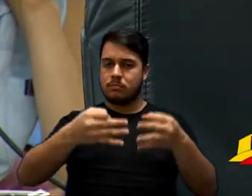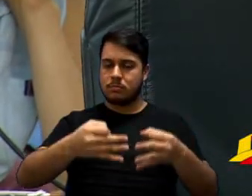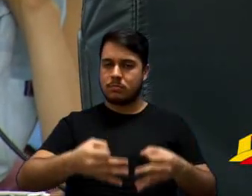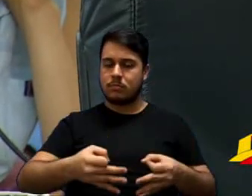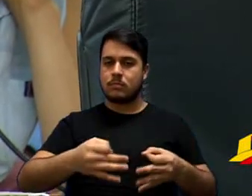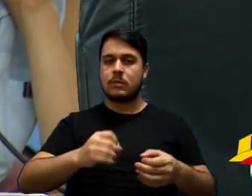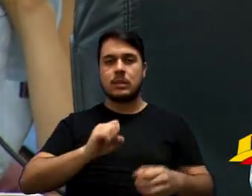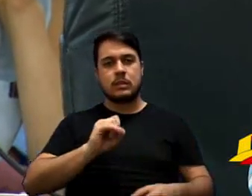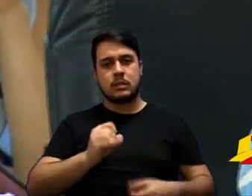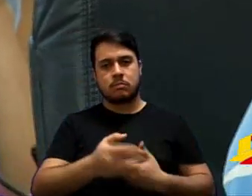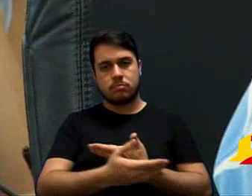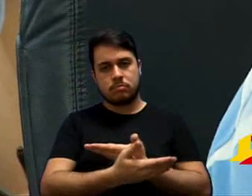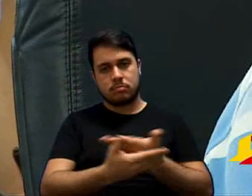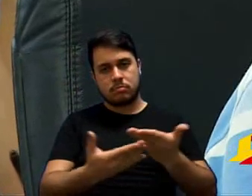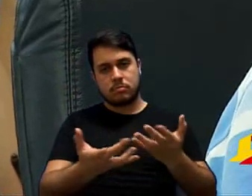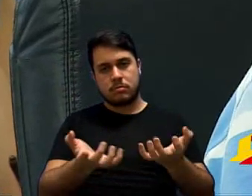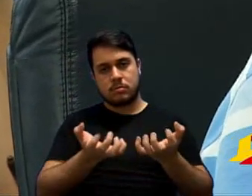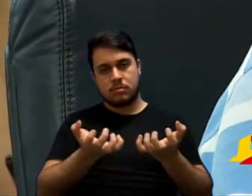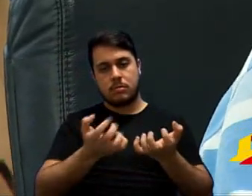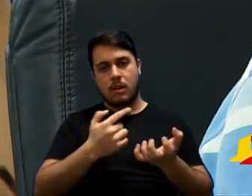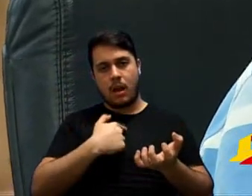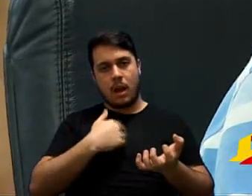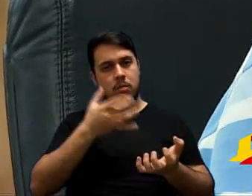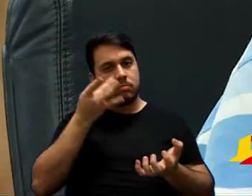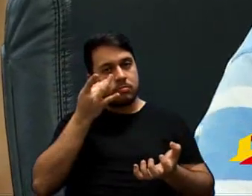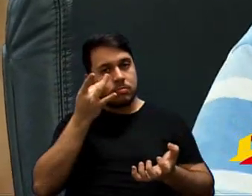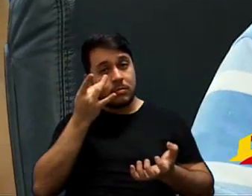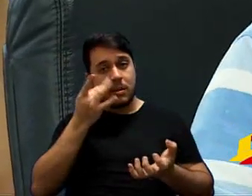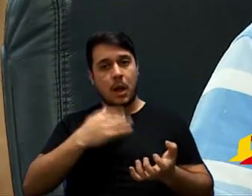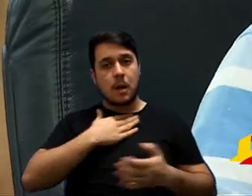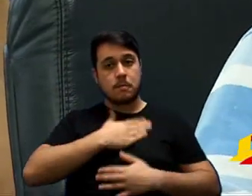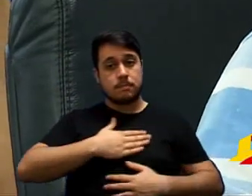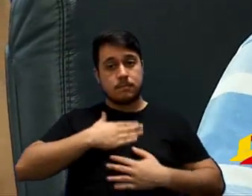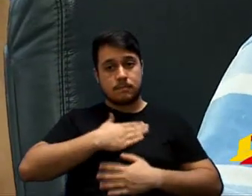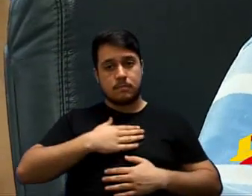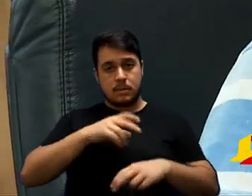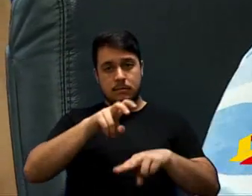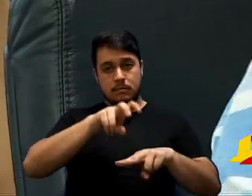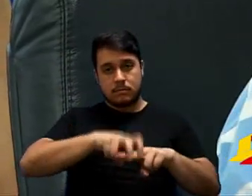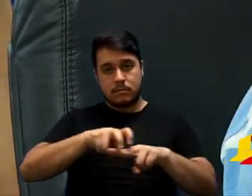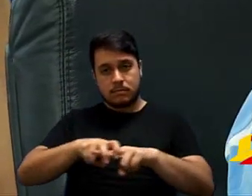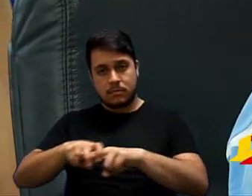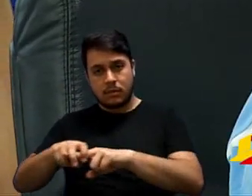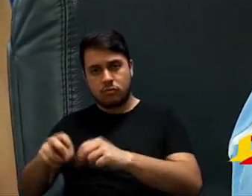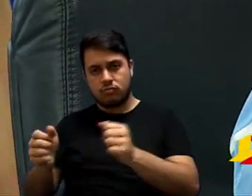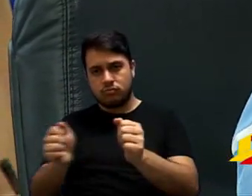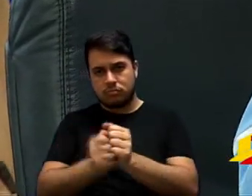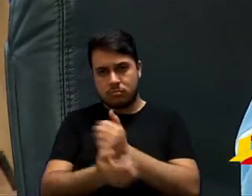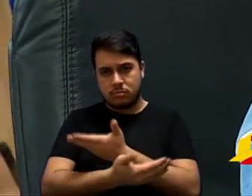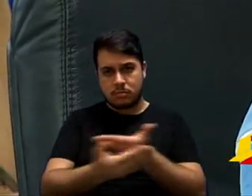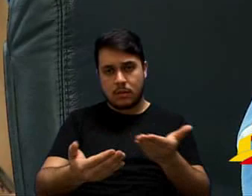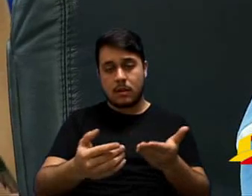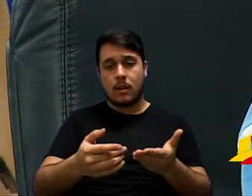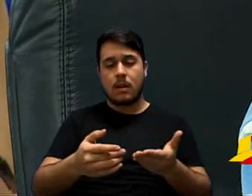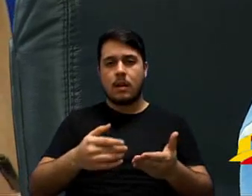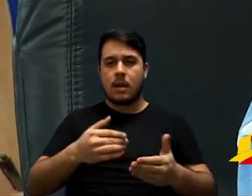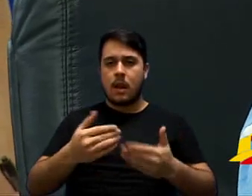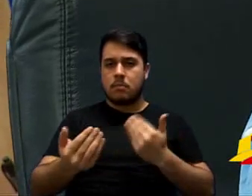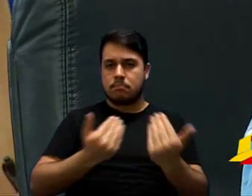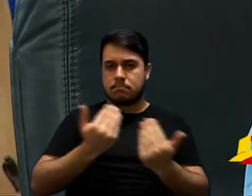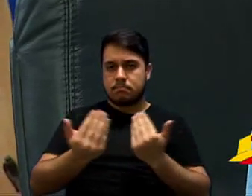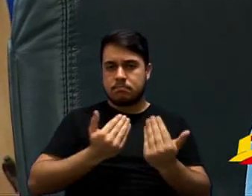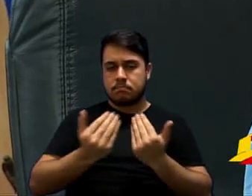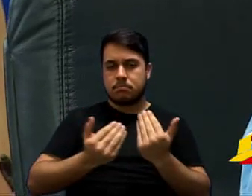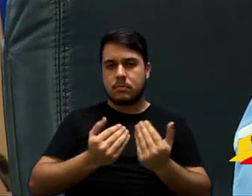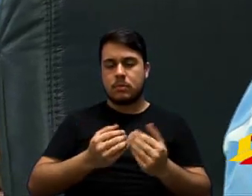se vocês quiserem eu teria pessoalmente muito prazer em sentar com todas as vezes em grupo e ver que tipo de batalha